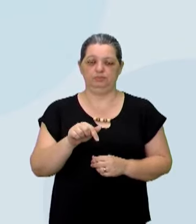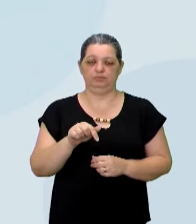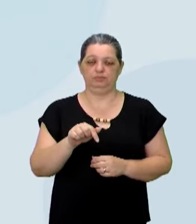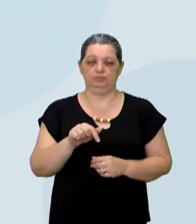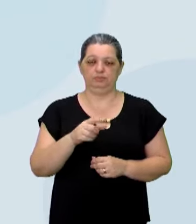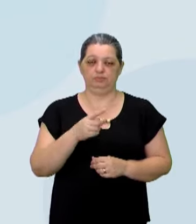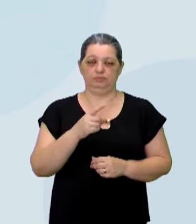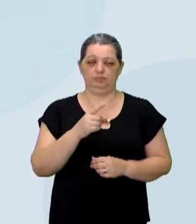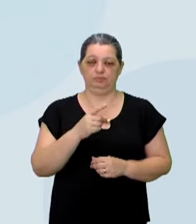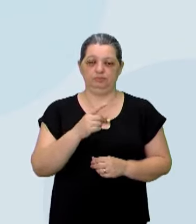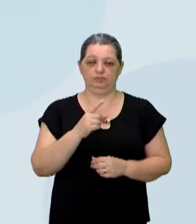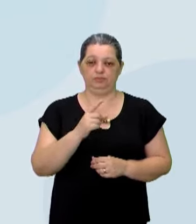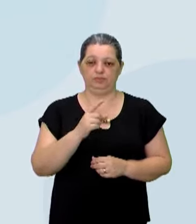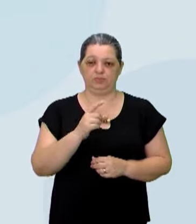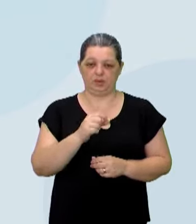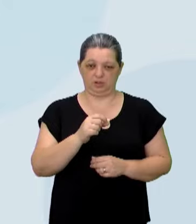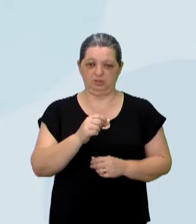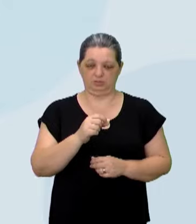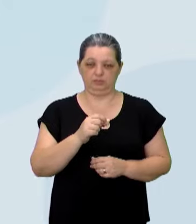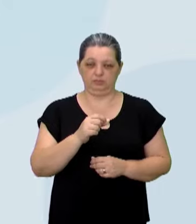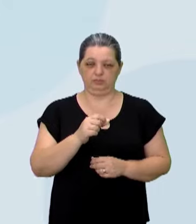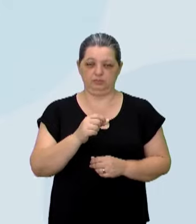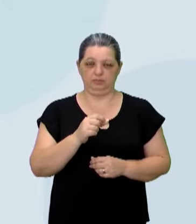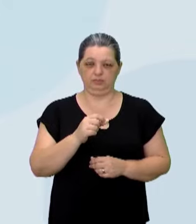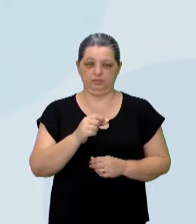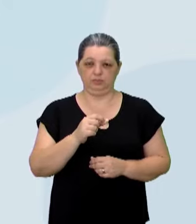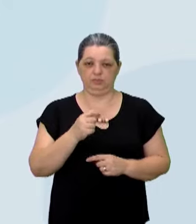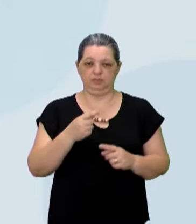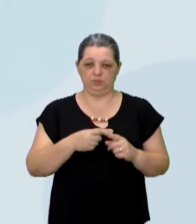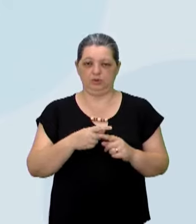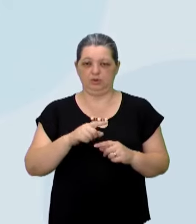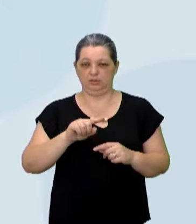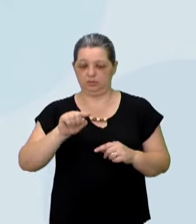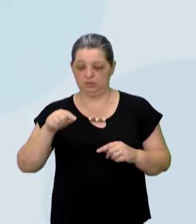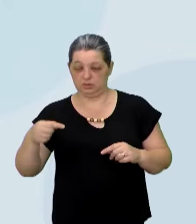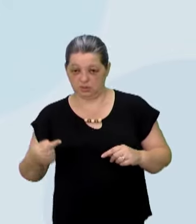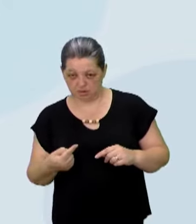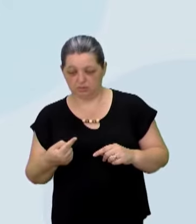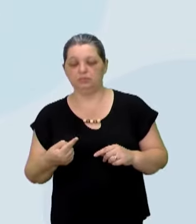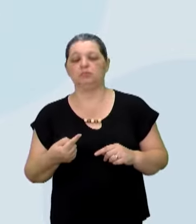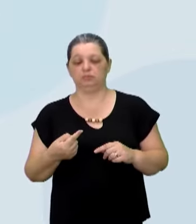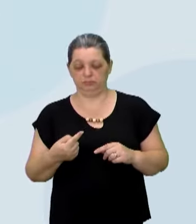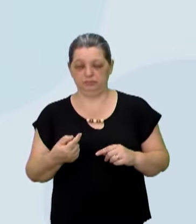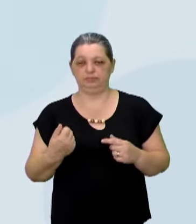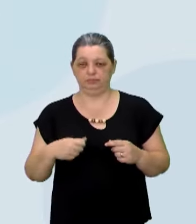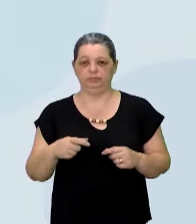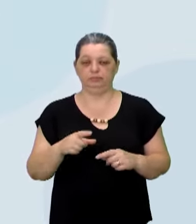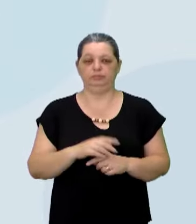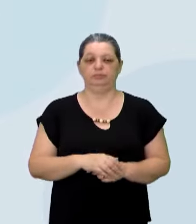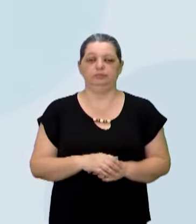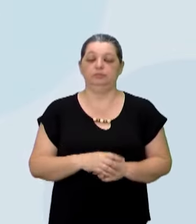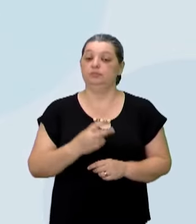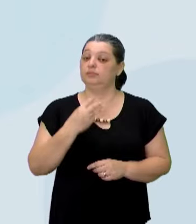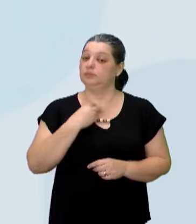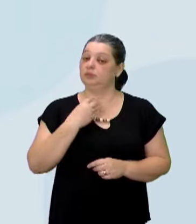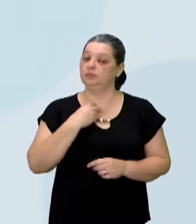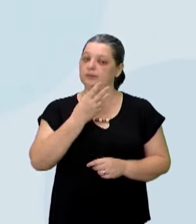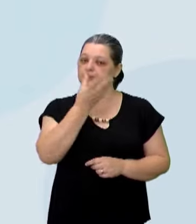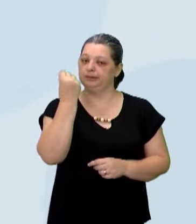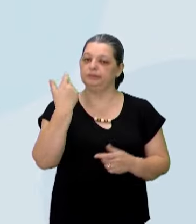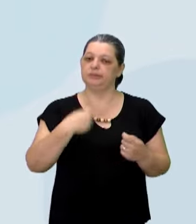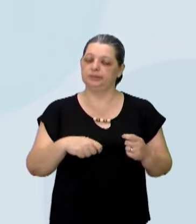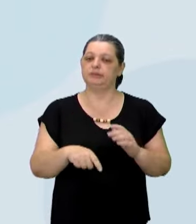vai dar 10. Como as duas parcelas têm 2 casas decimais, aqui também vai ter. Só que eu não posso esquecer que tem que manter sempre o